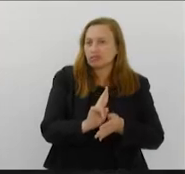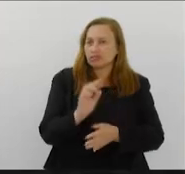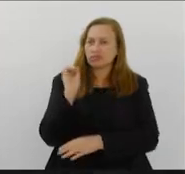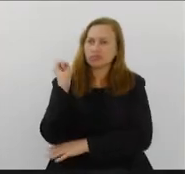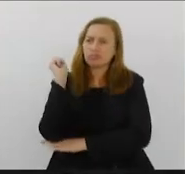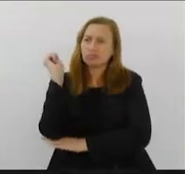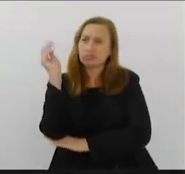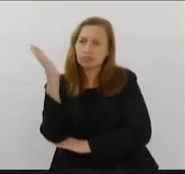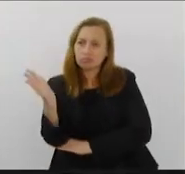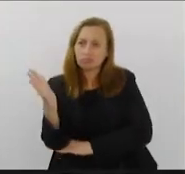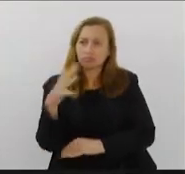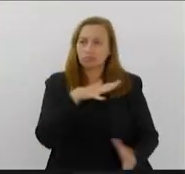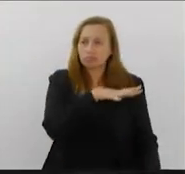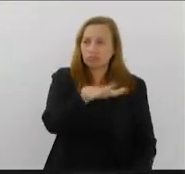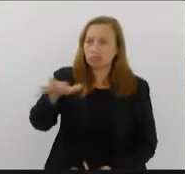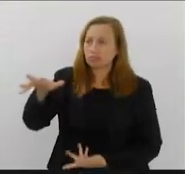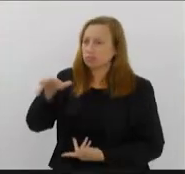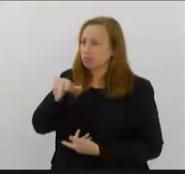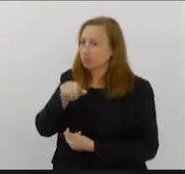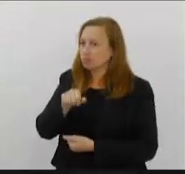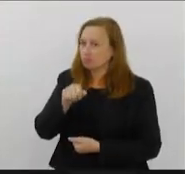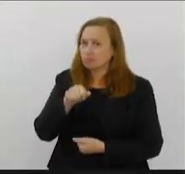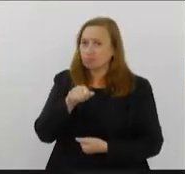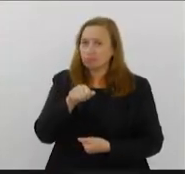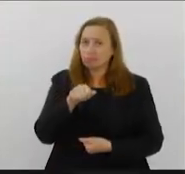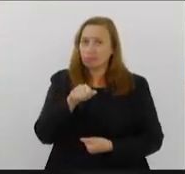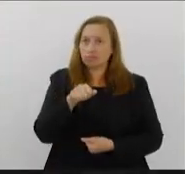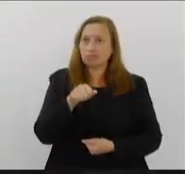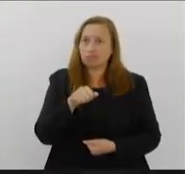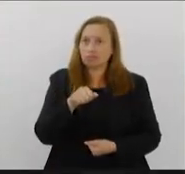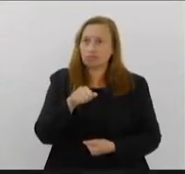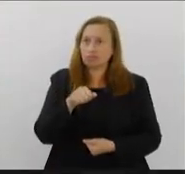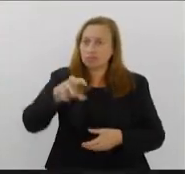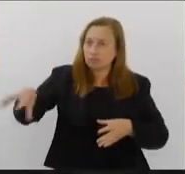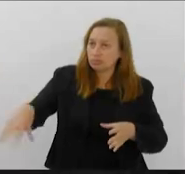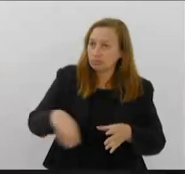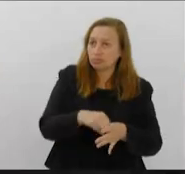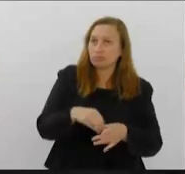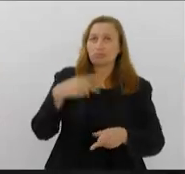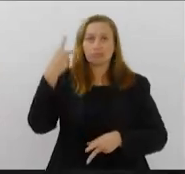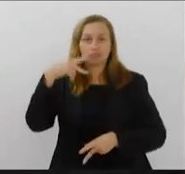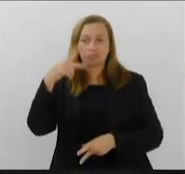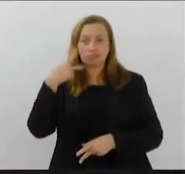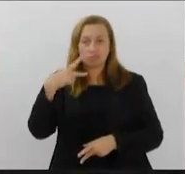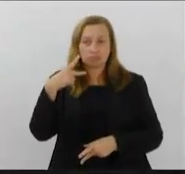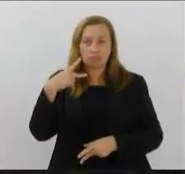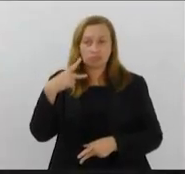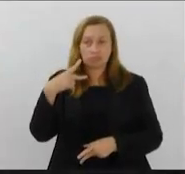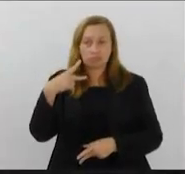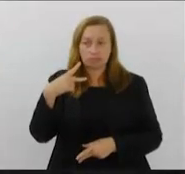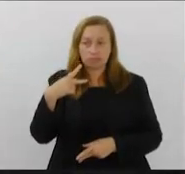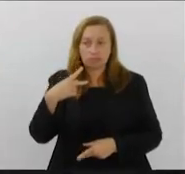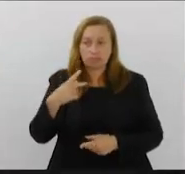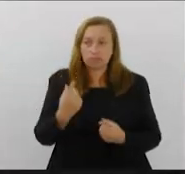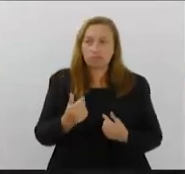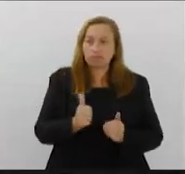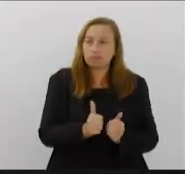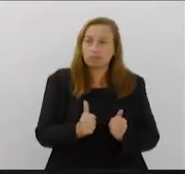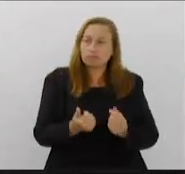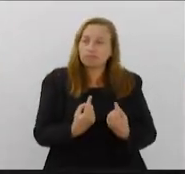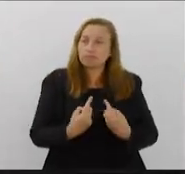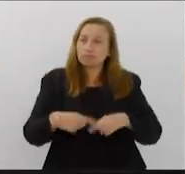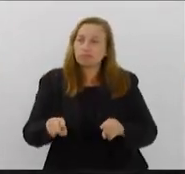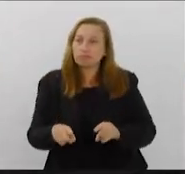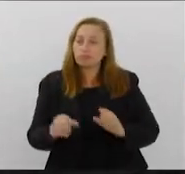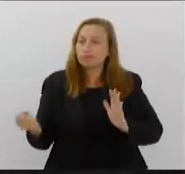em nível global no que se refere tanto à implementação de políticas de mitigação e enfrentamento ao